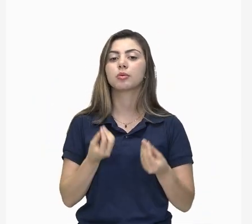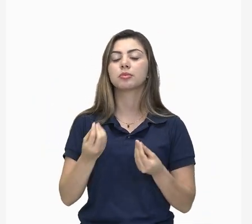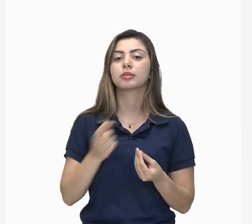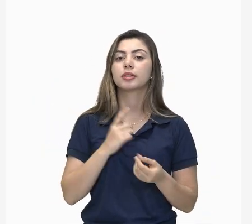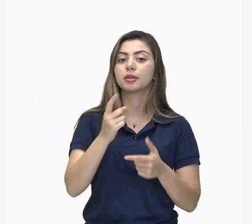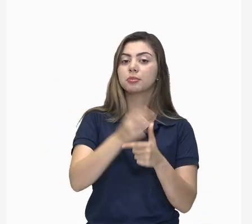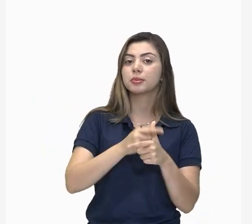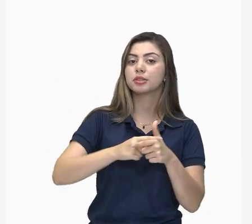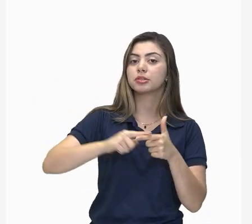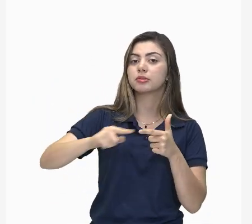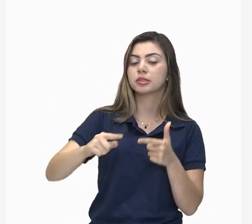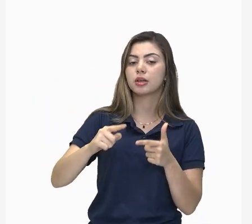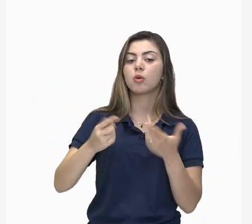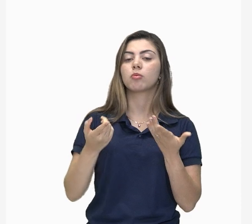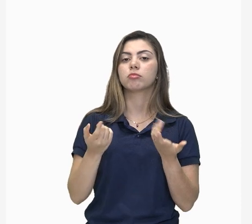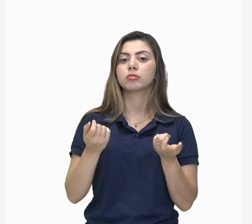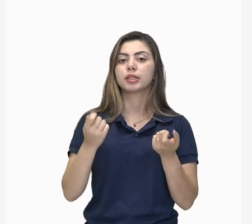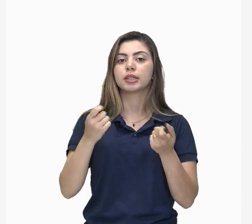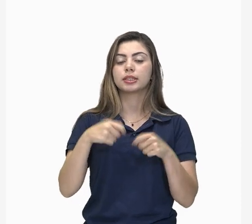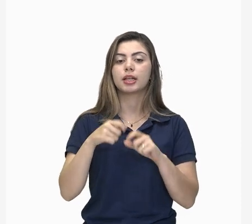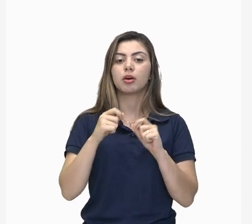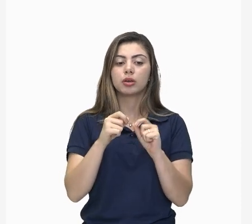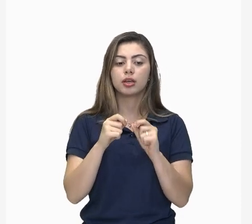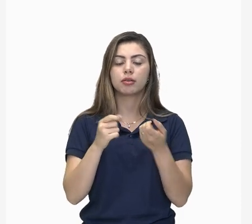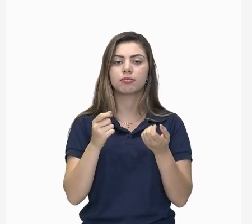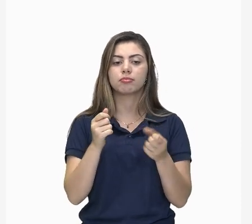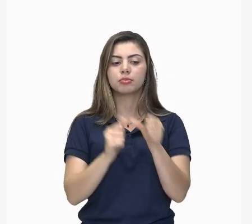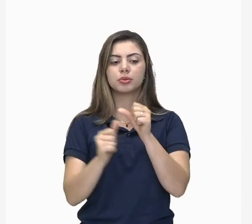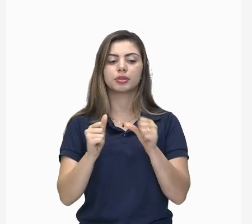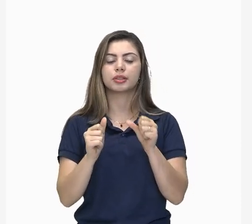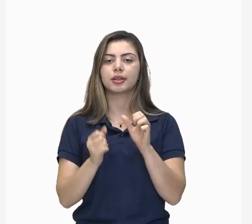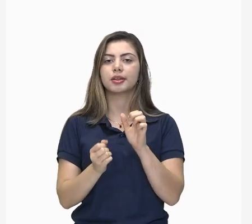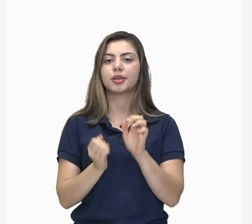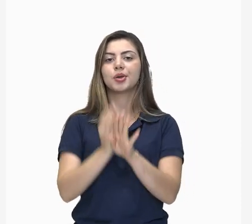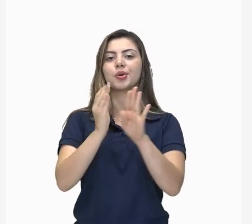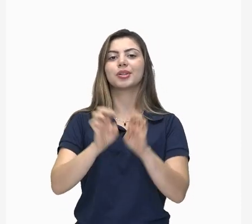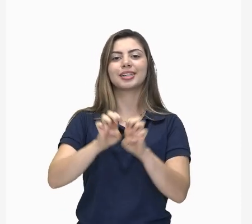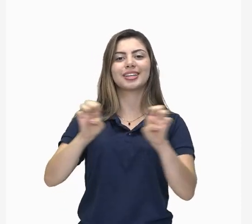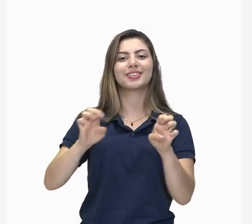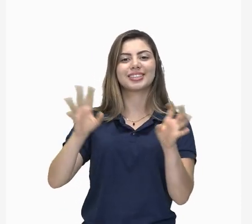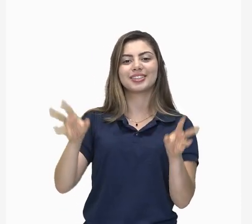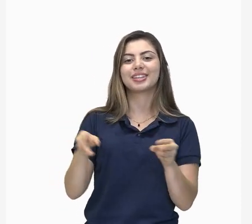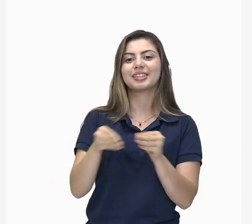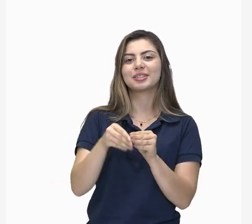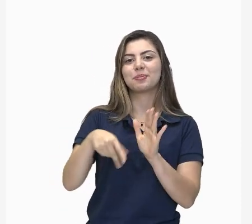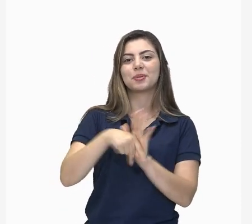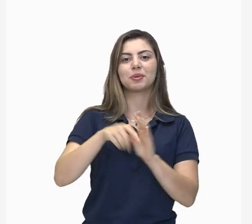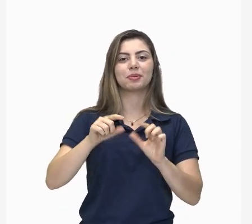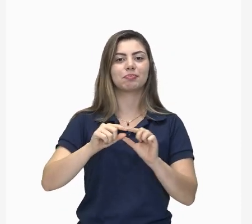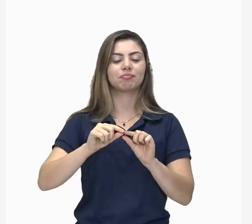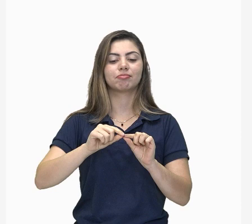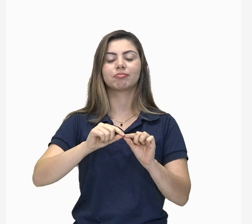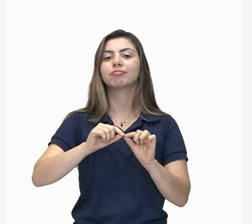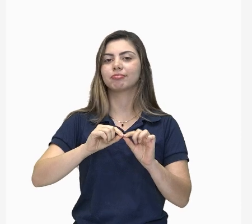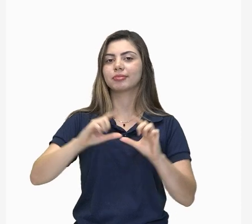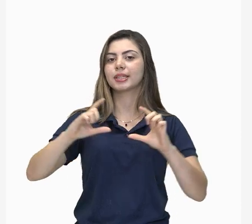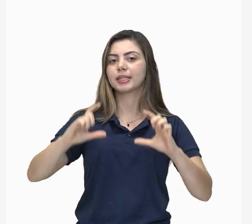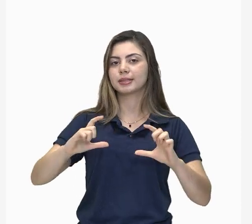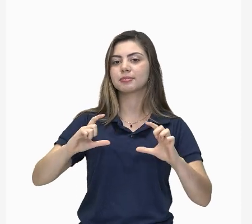divisão até chegar na equação reduzida da elipse. Então nesse caso aí,